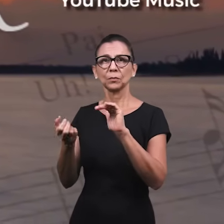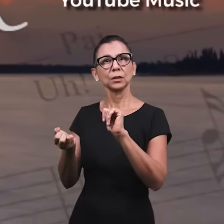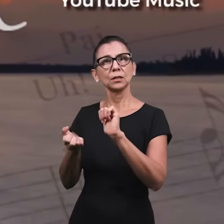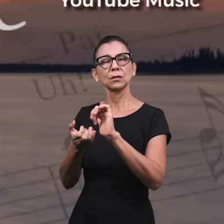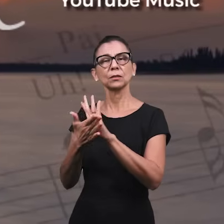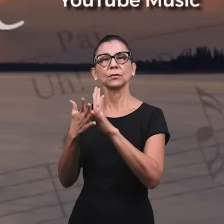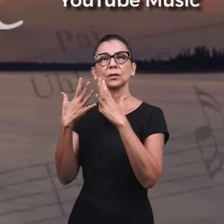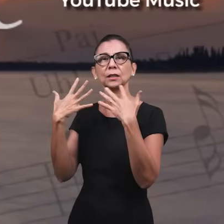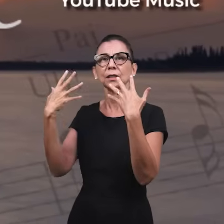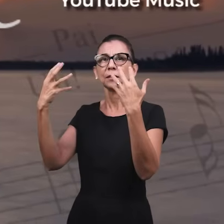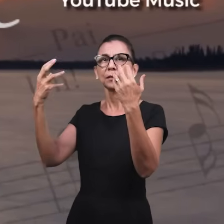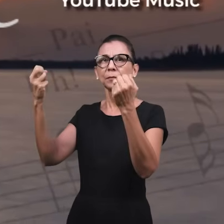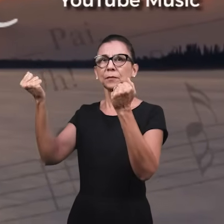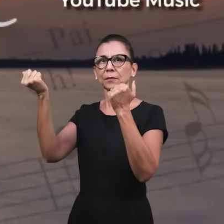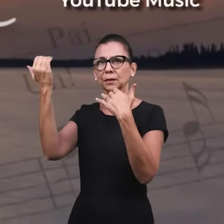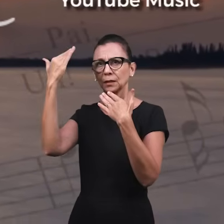meu